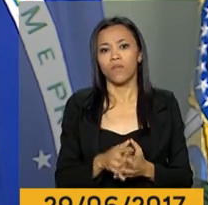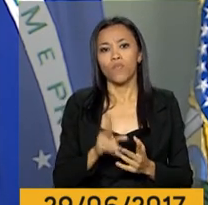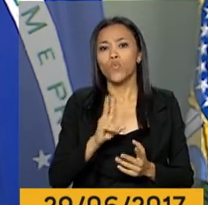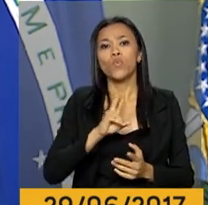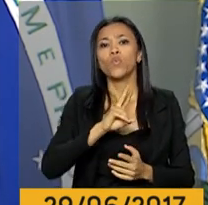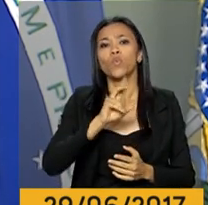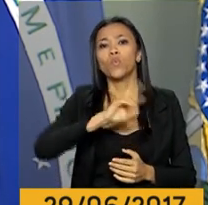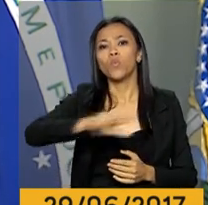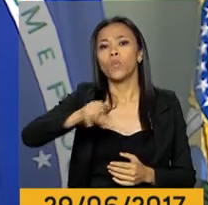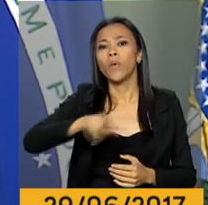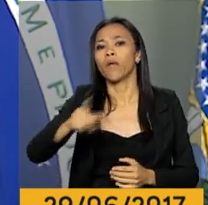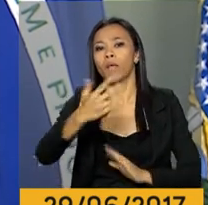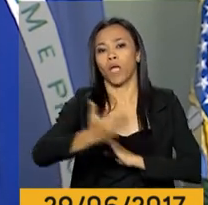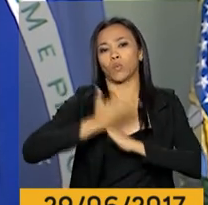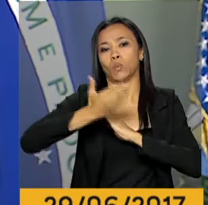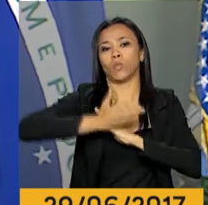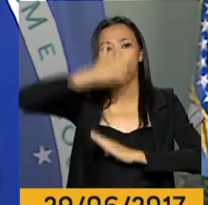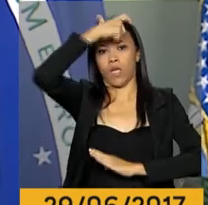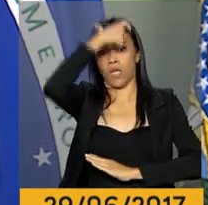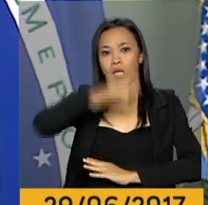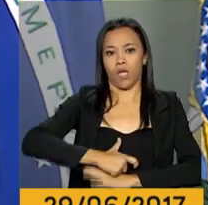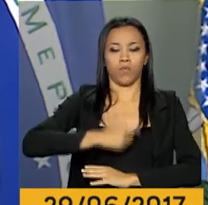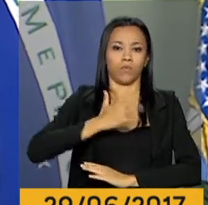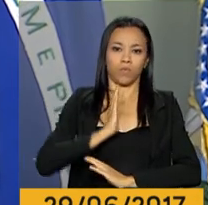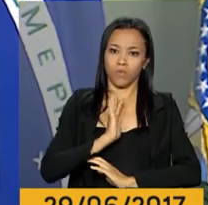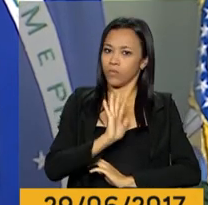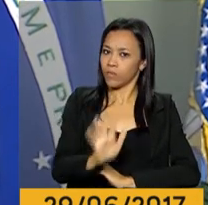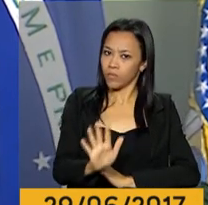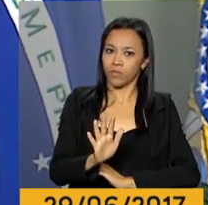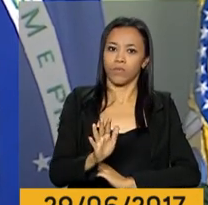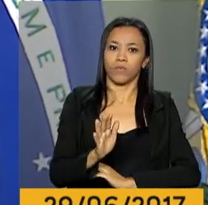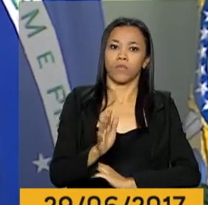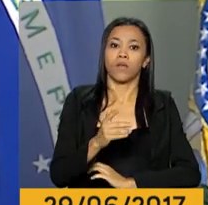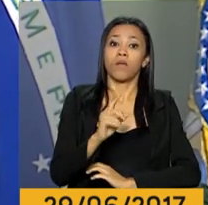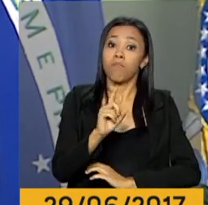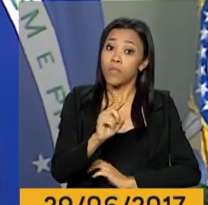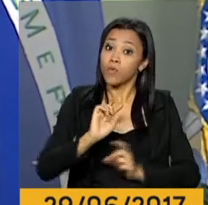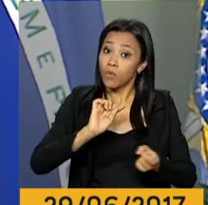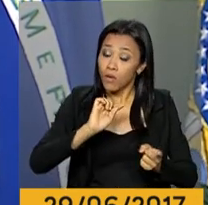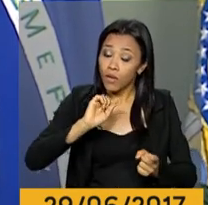exclusivo ou o próprio